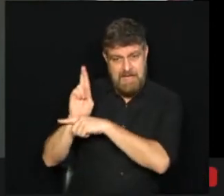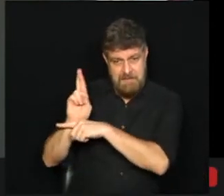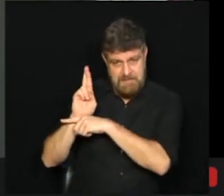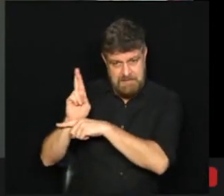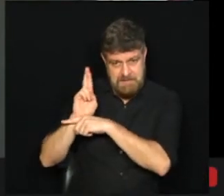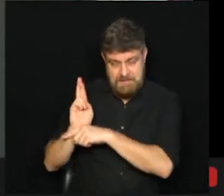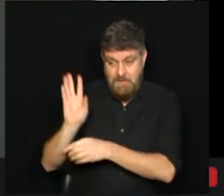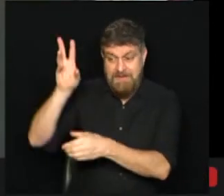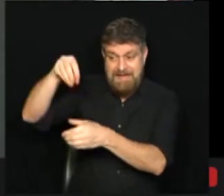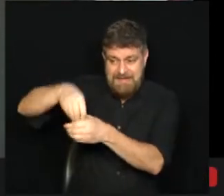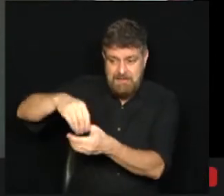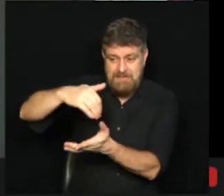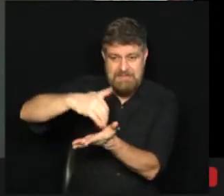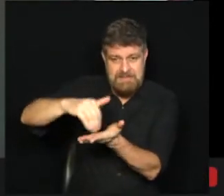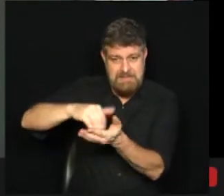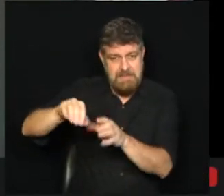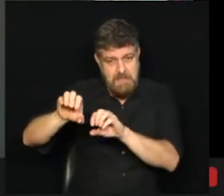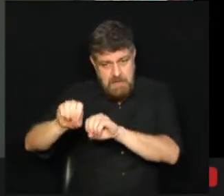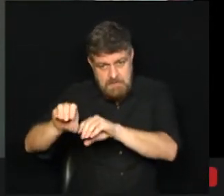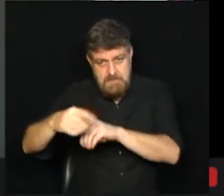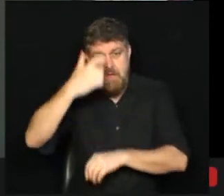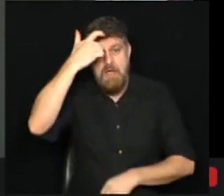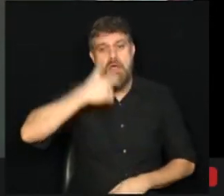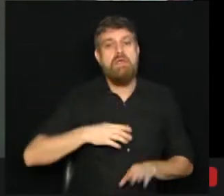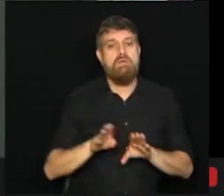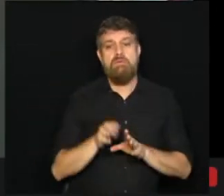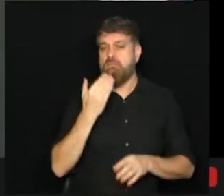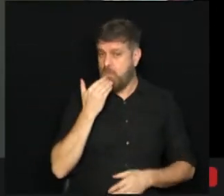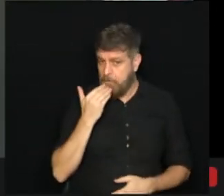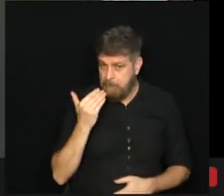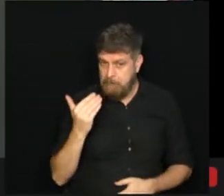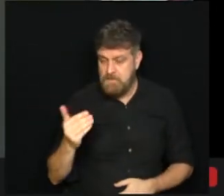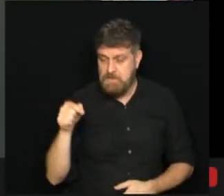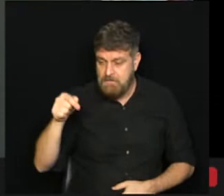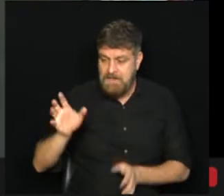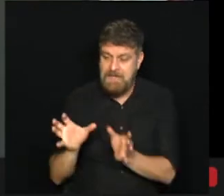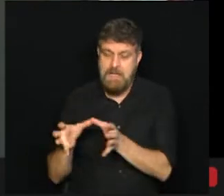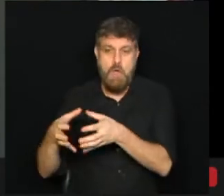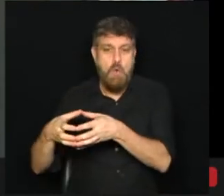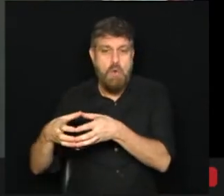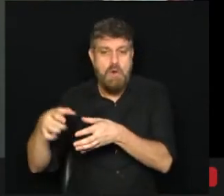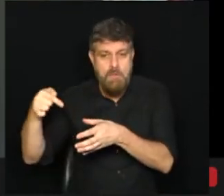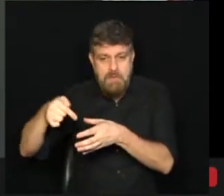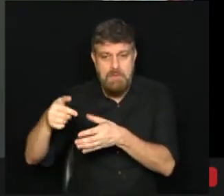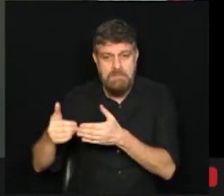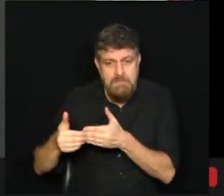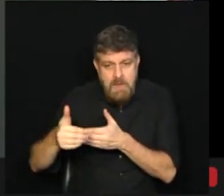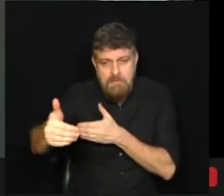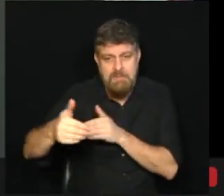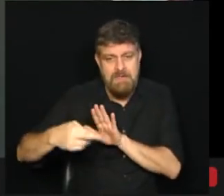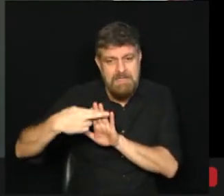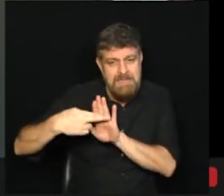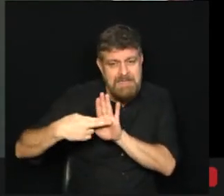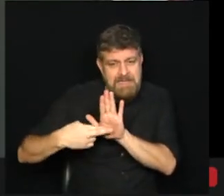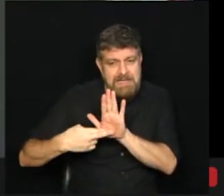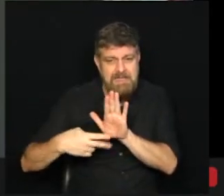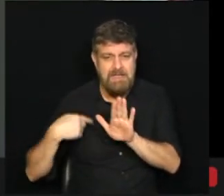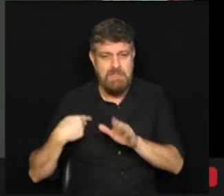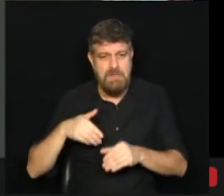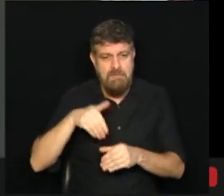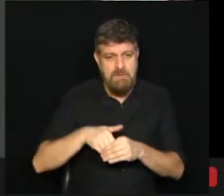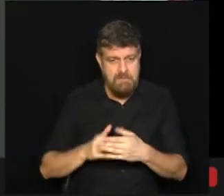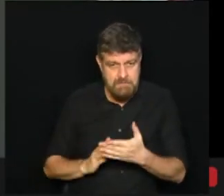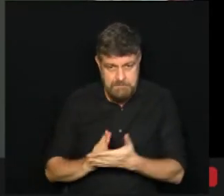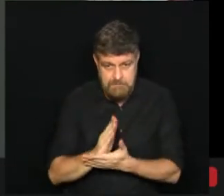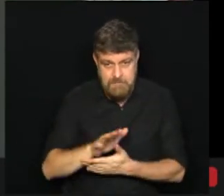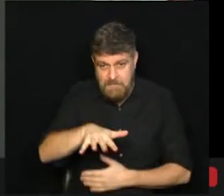de Educação. Eu vou também encaminhar essa demanda para que essa comissão possa, a partir das diretrizes que foram aprovadas, diretrizes de